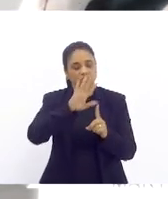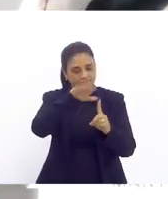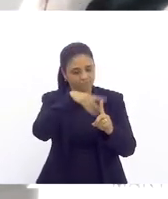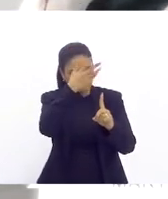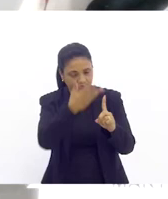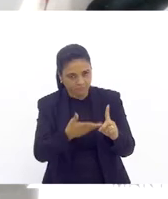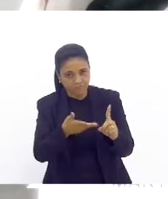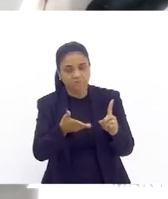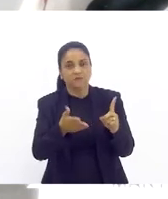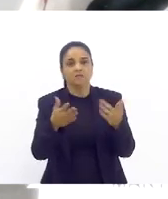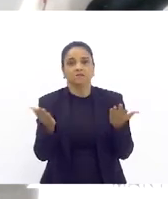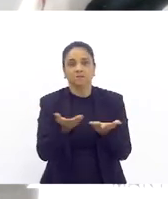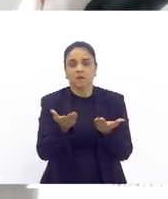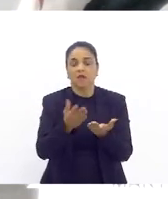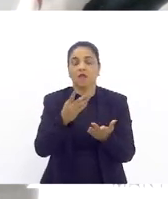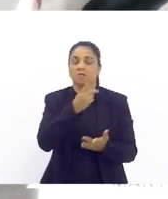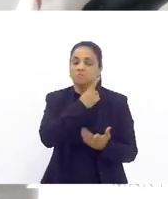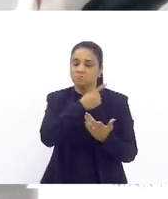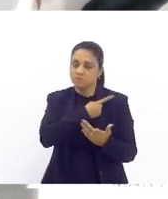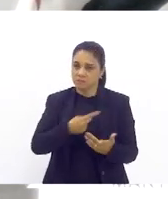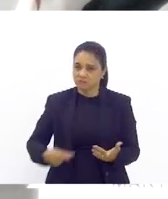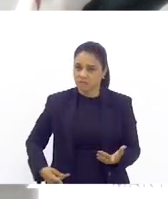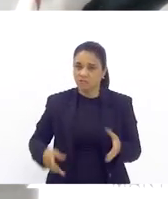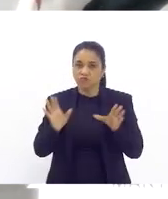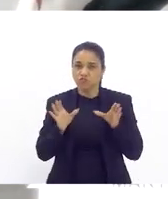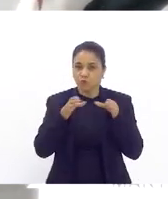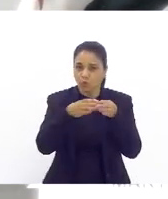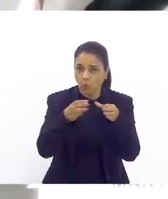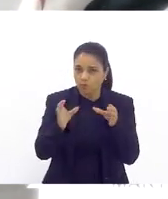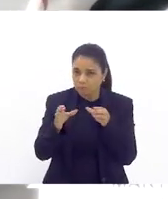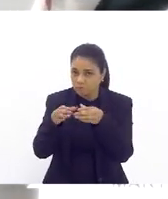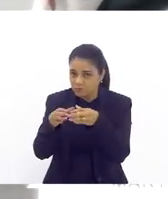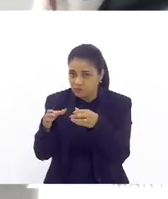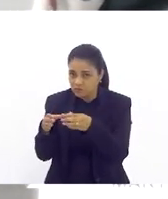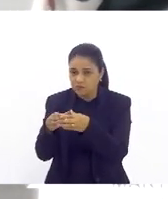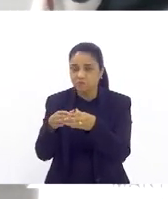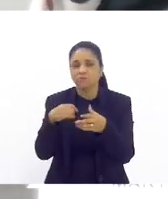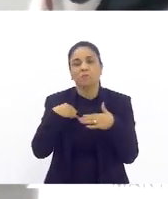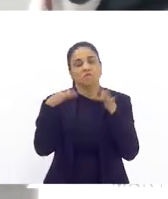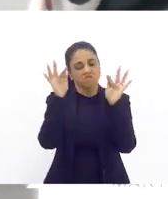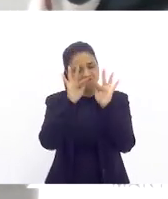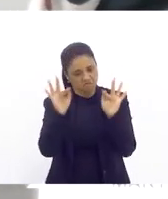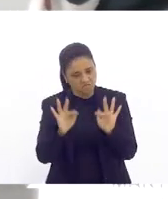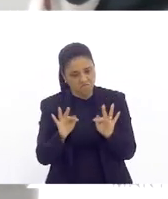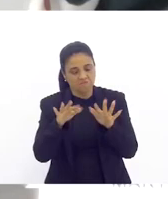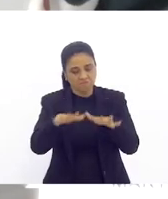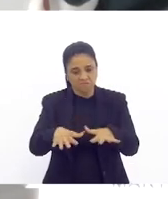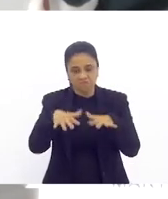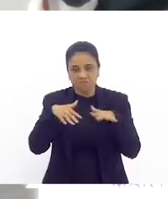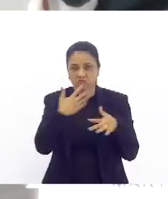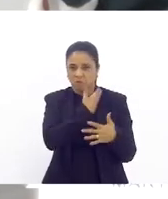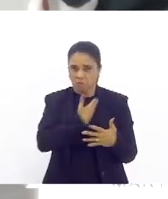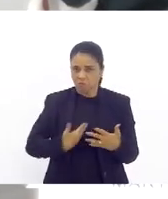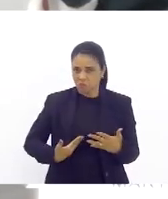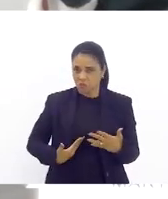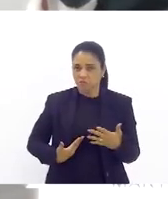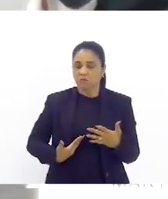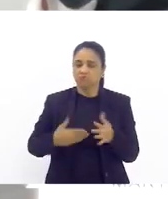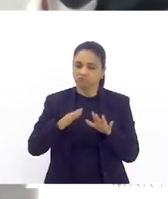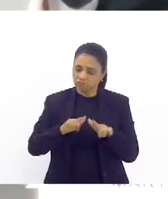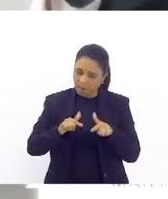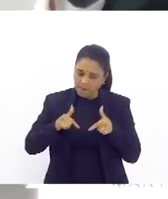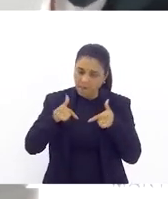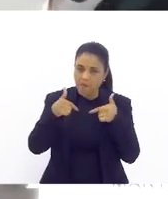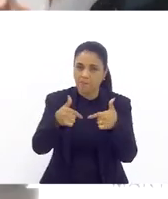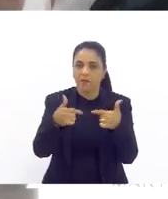aos presidentes a ser excelente presidente de comissão que também foram muito felizes nessa audiência pública no sentido da gente levantar